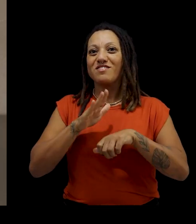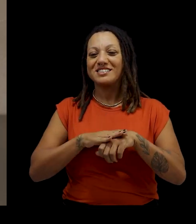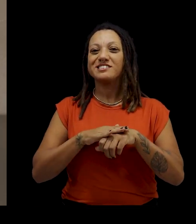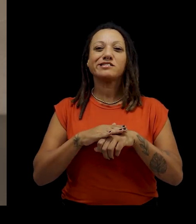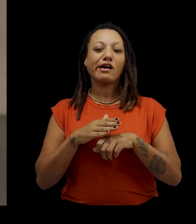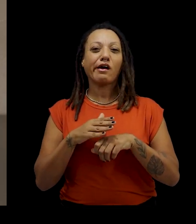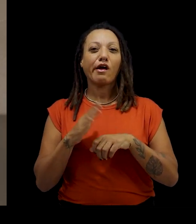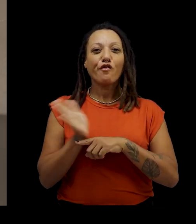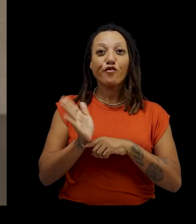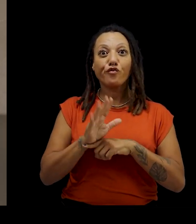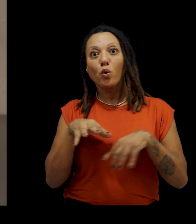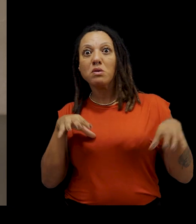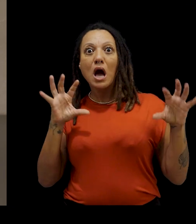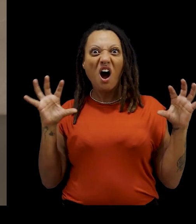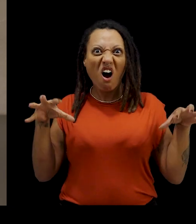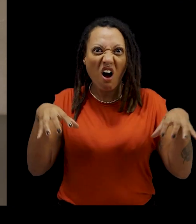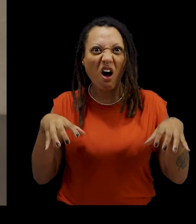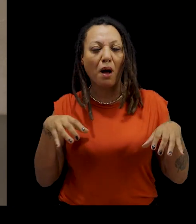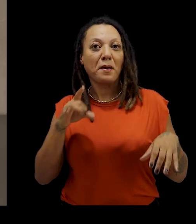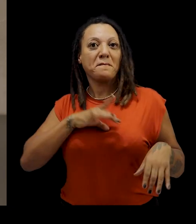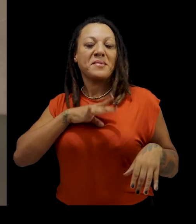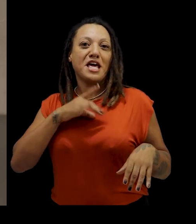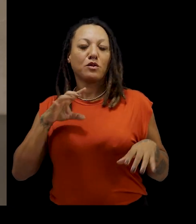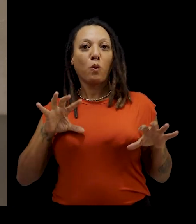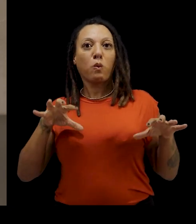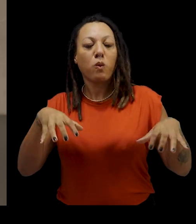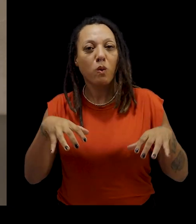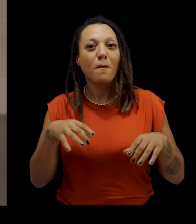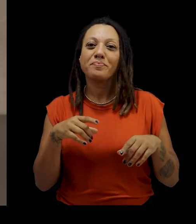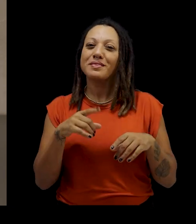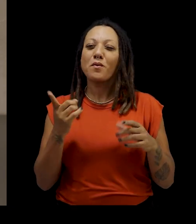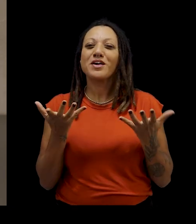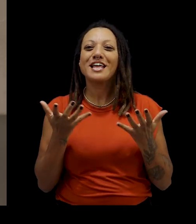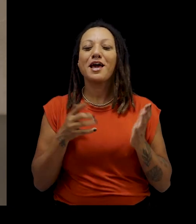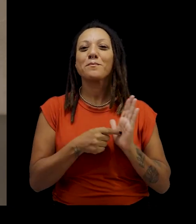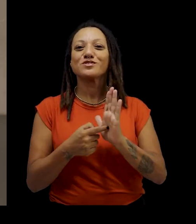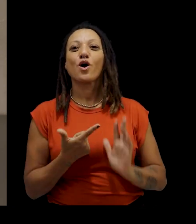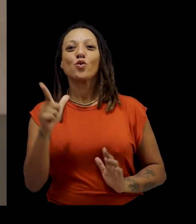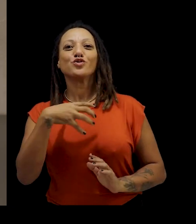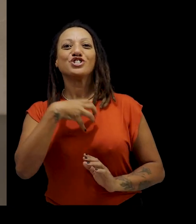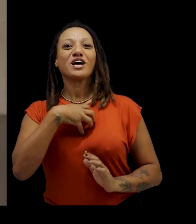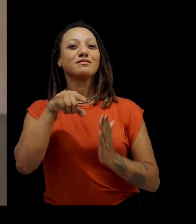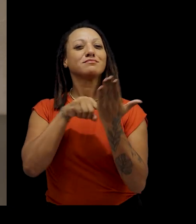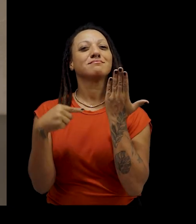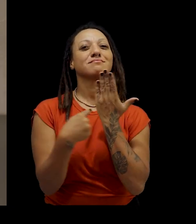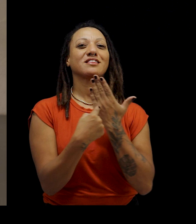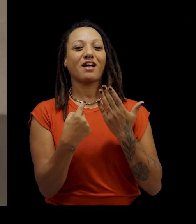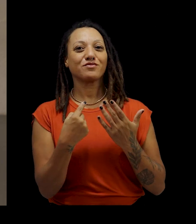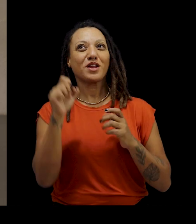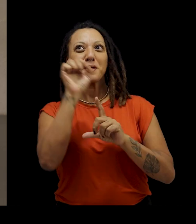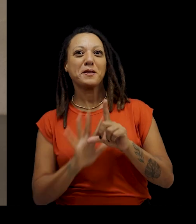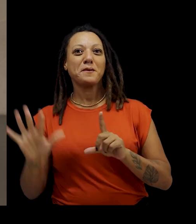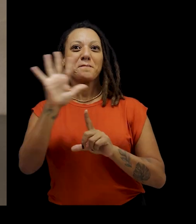filmes de terror sobre que o lobisomem assombrava alguma coisa. Ele assombrava várias, né, essa figura, mas muito como